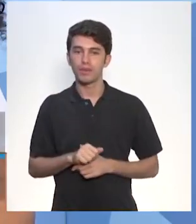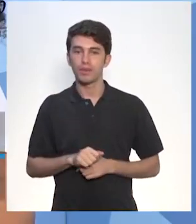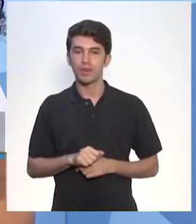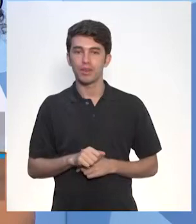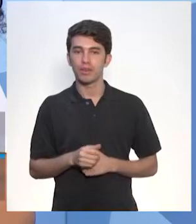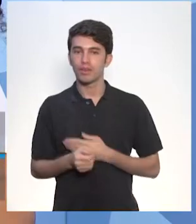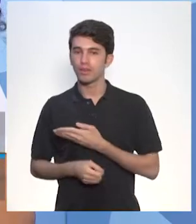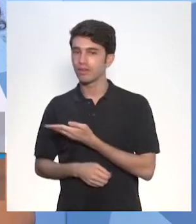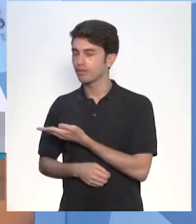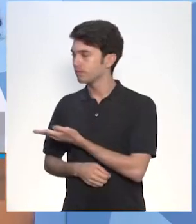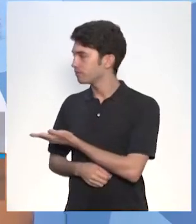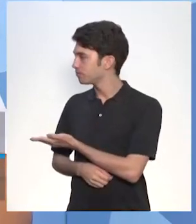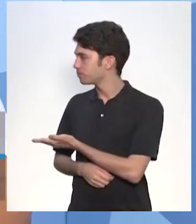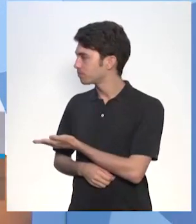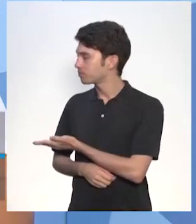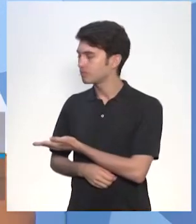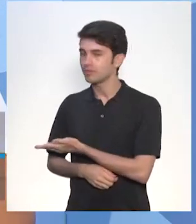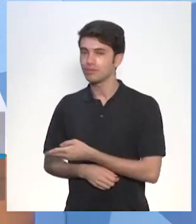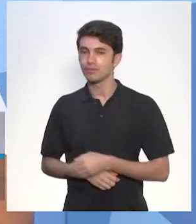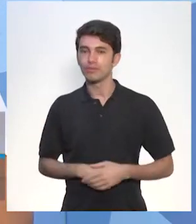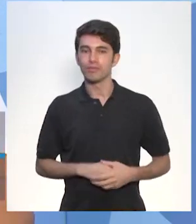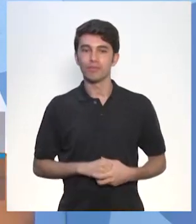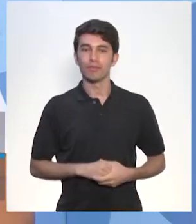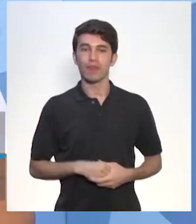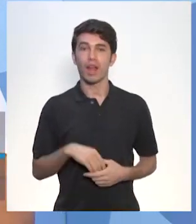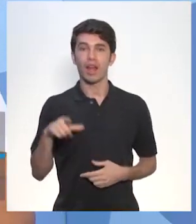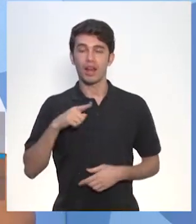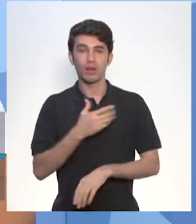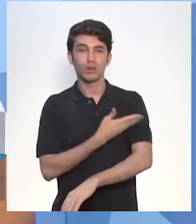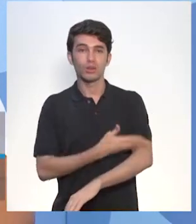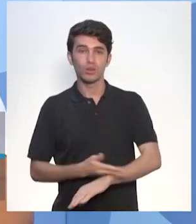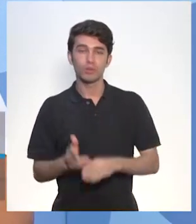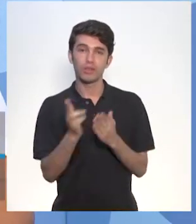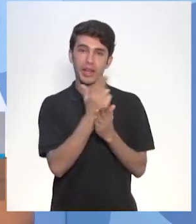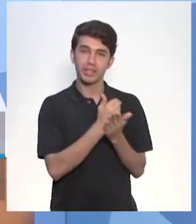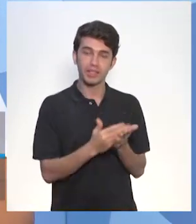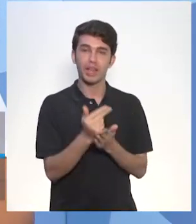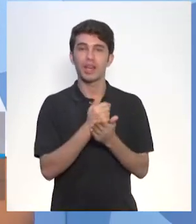@estude_com_duda. Lá eu posto, eu faço posts, desenhos,